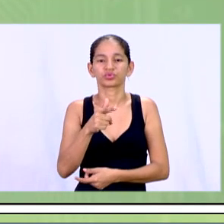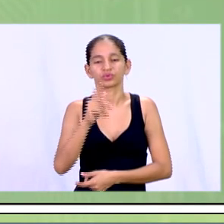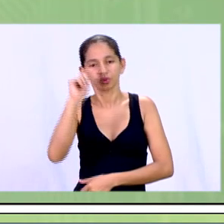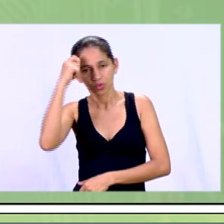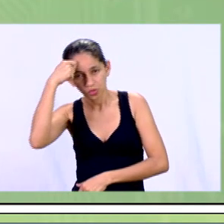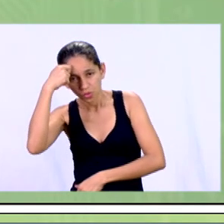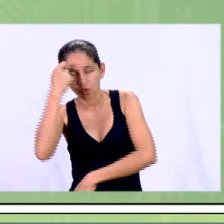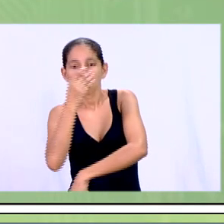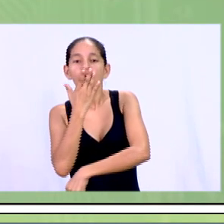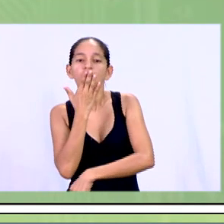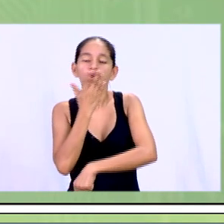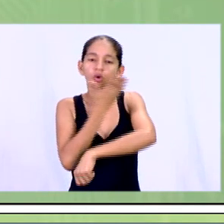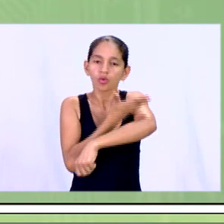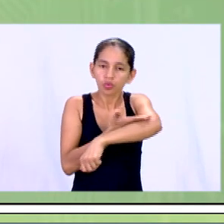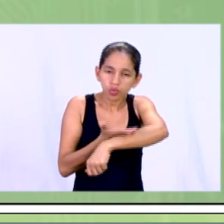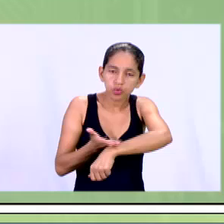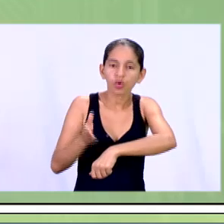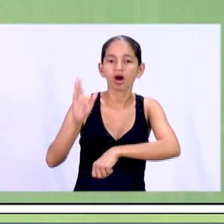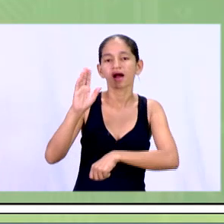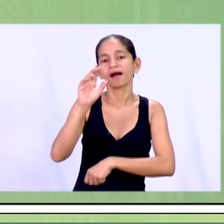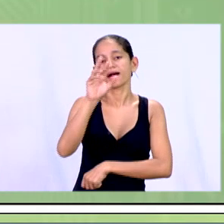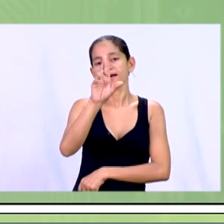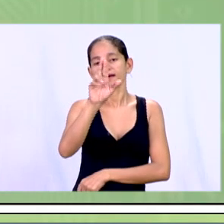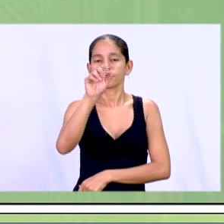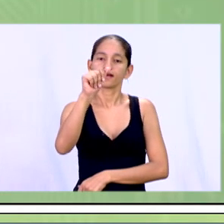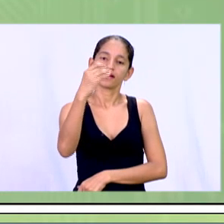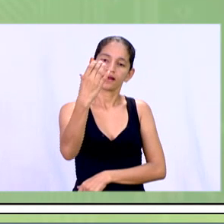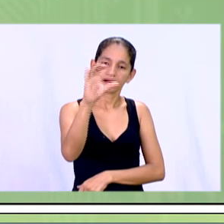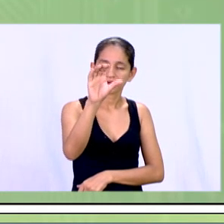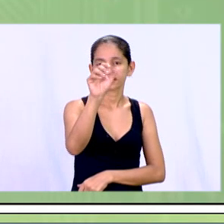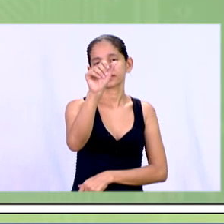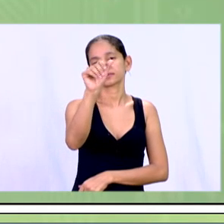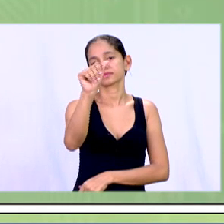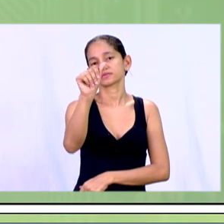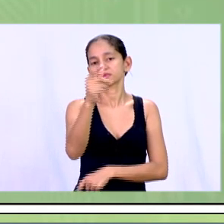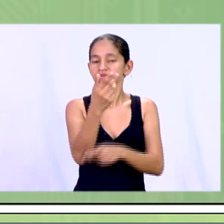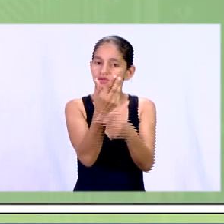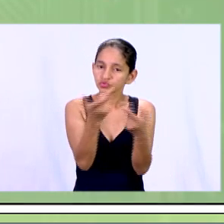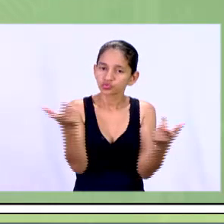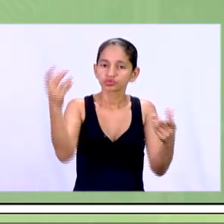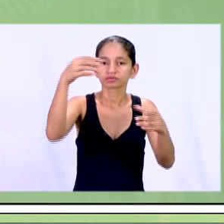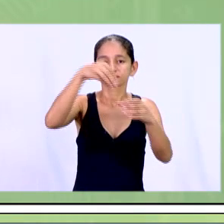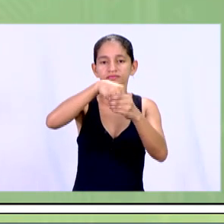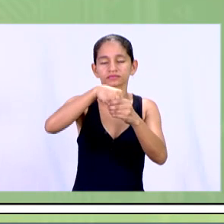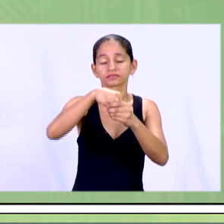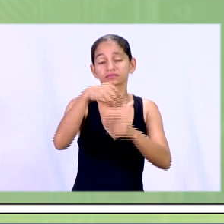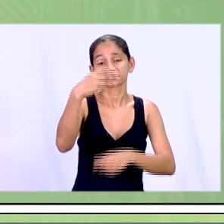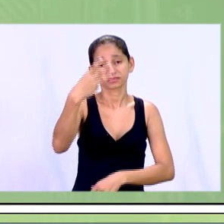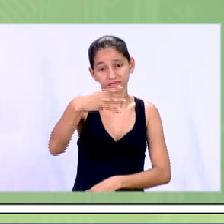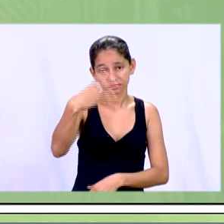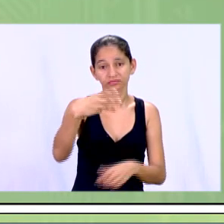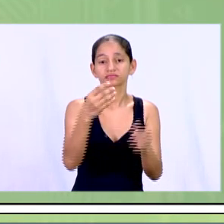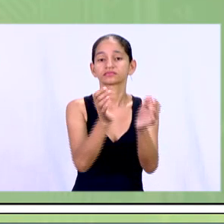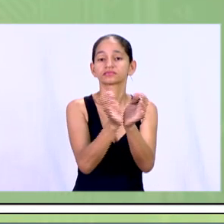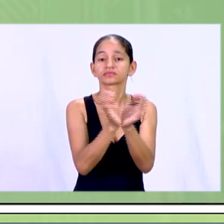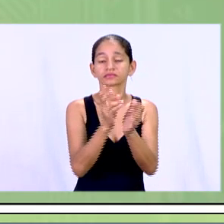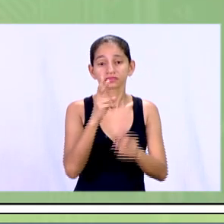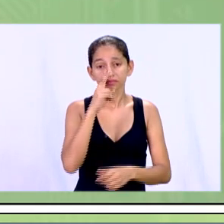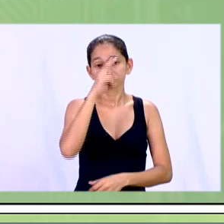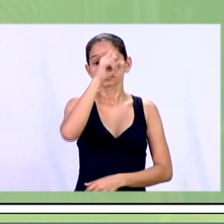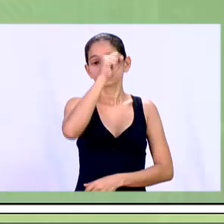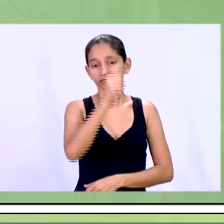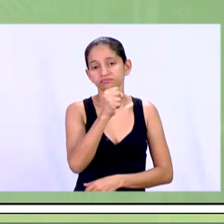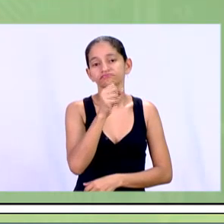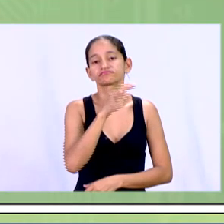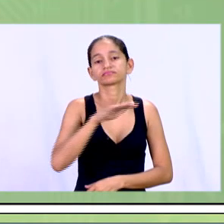e nações. Aí a gente entra aqui com a questão da alteridade, aqui passou a agir muito fortemente,